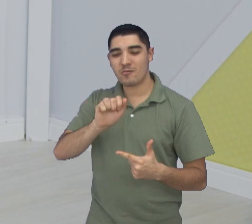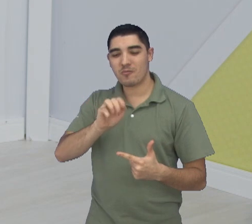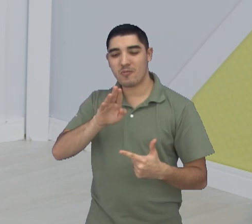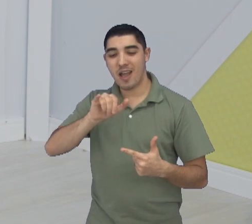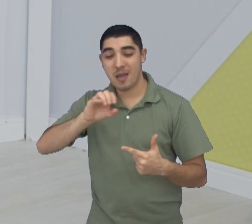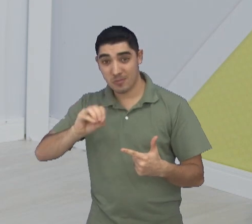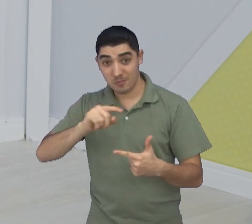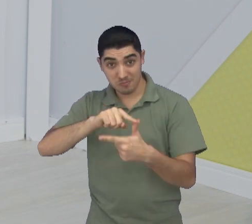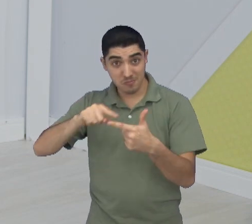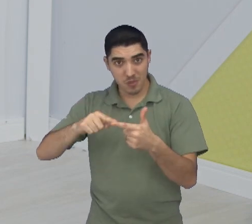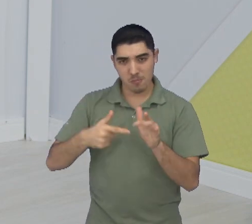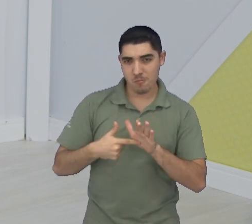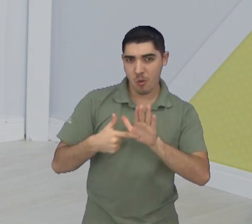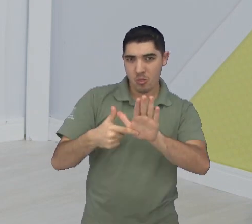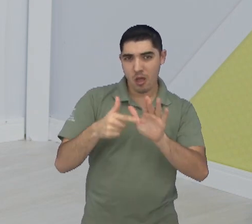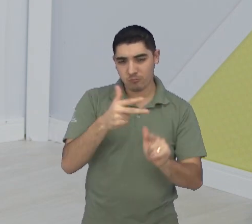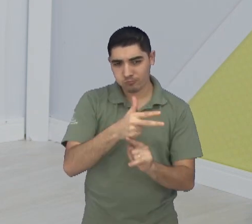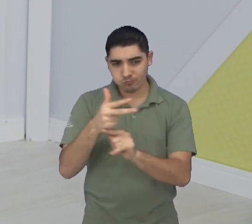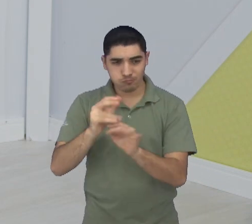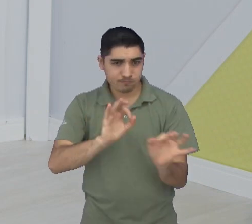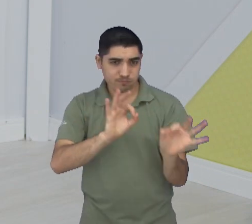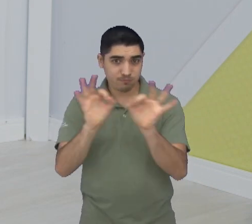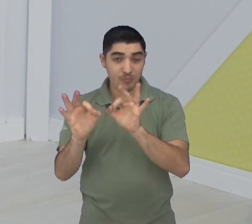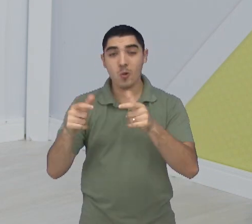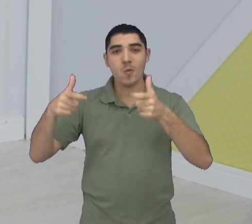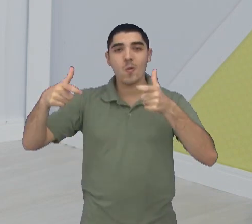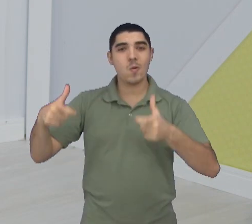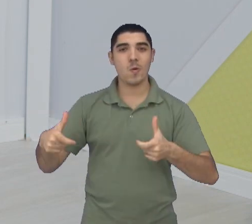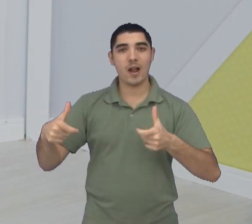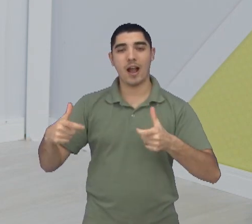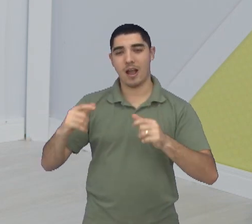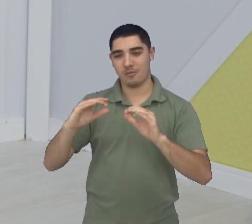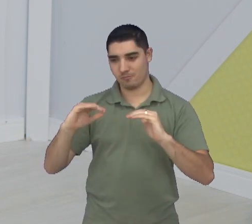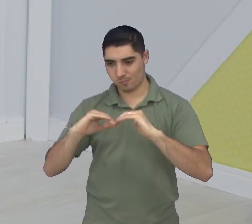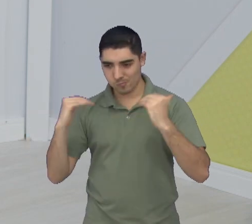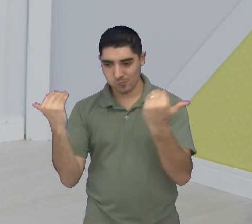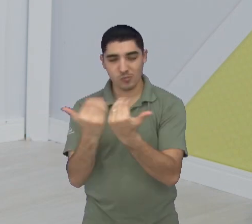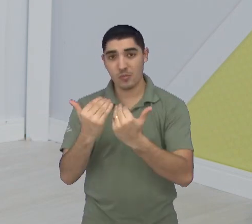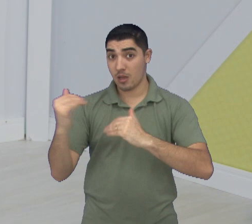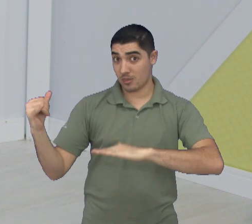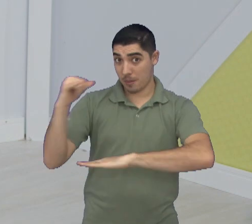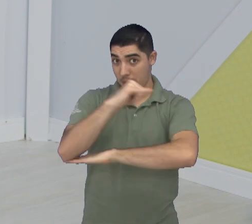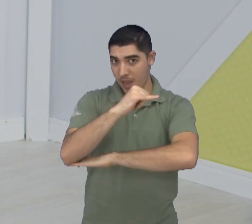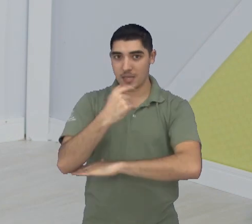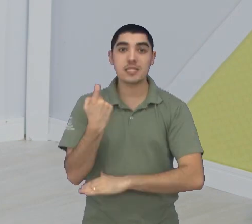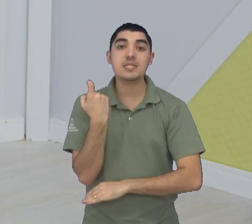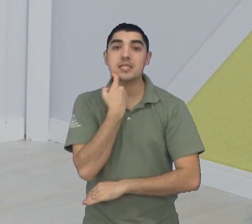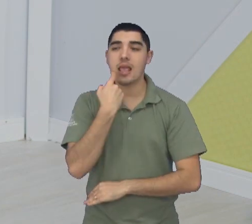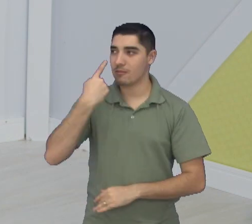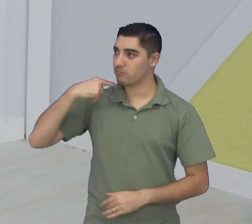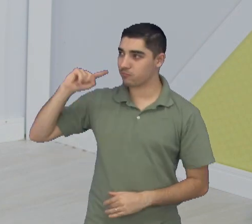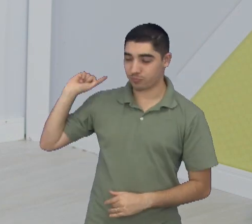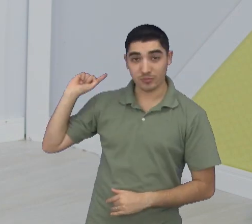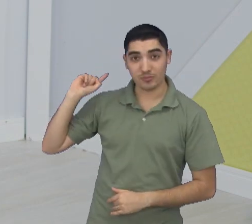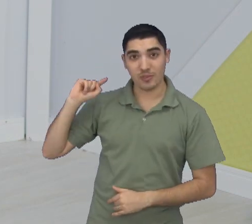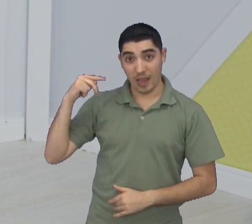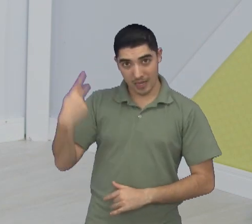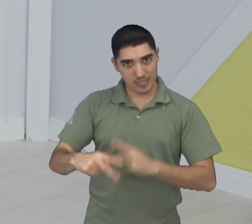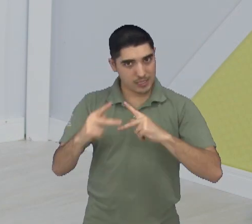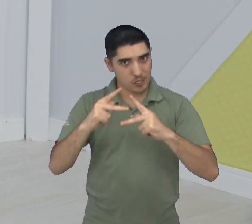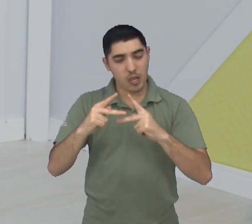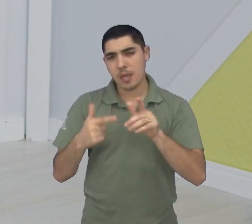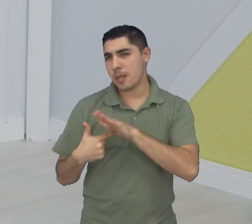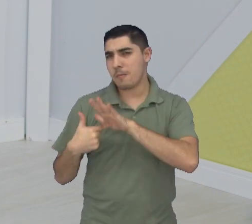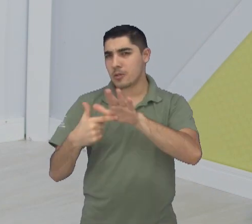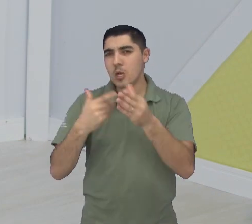Black, os dois estiveram no ginásio da ADC Embraer na última sexta-feira e contam como foi a história desse